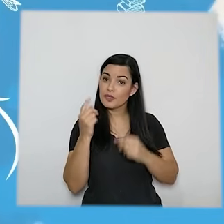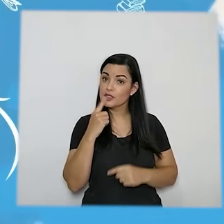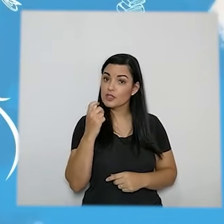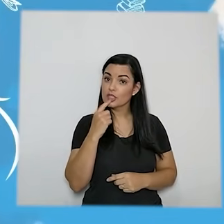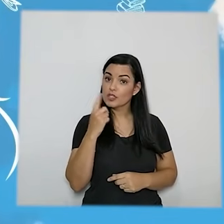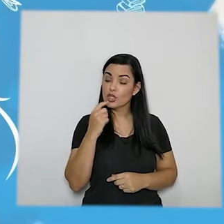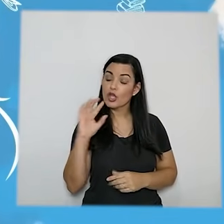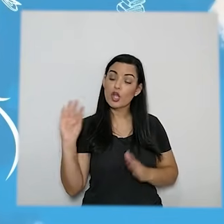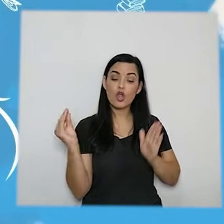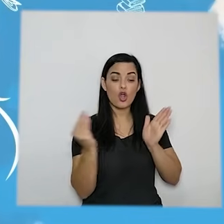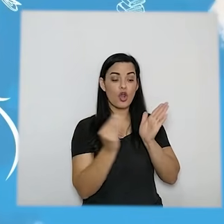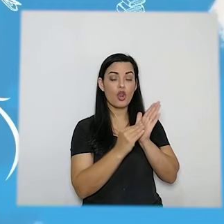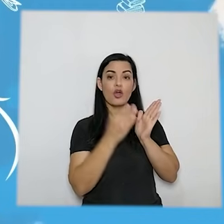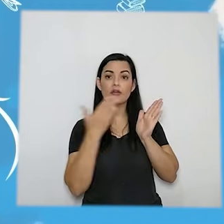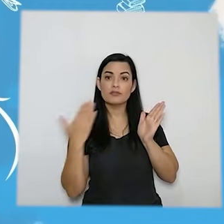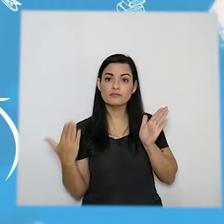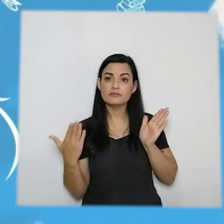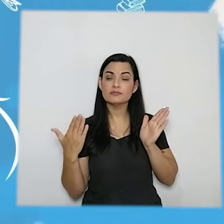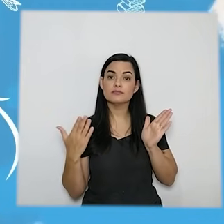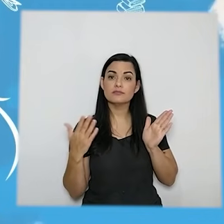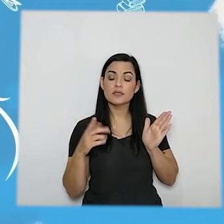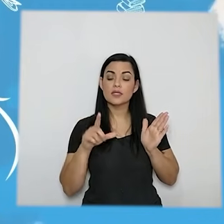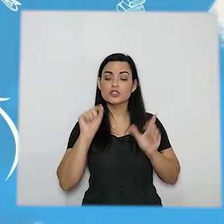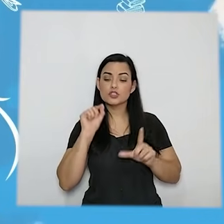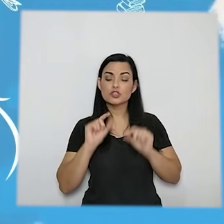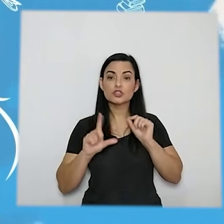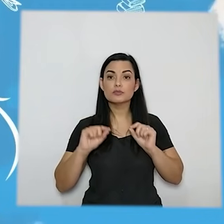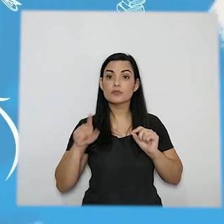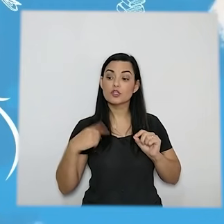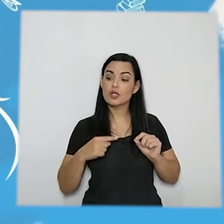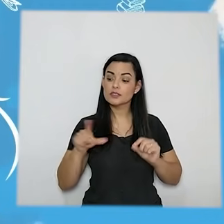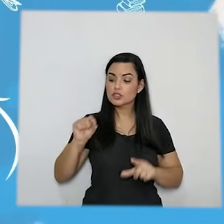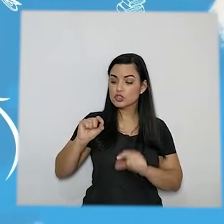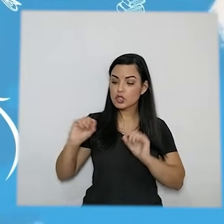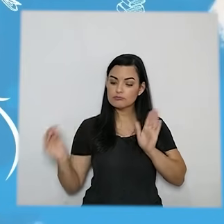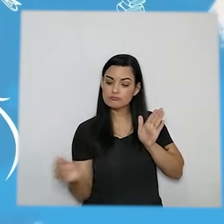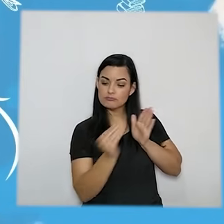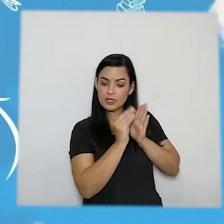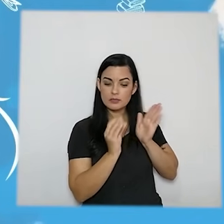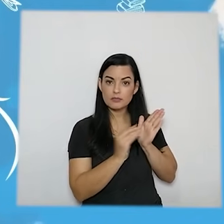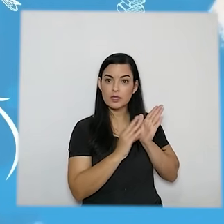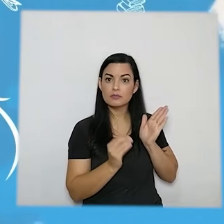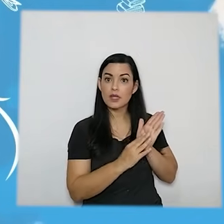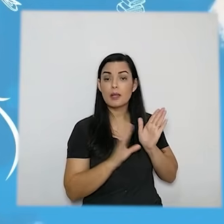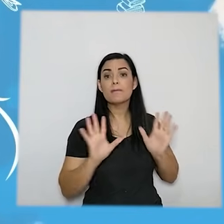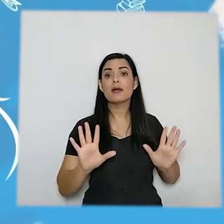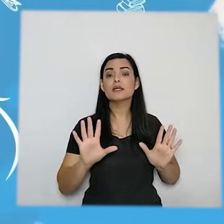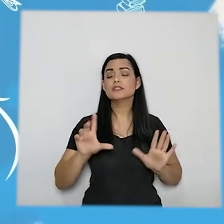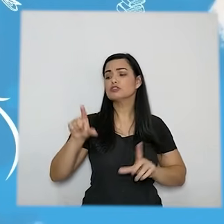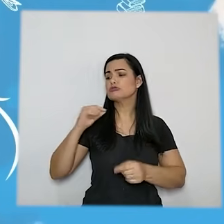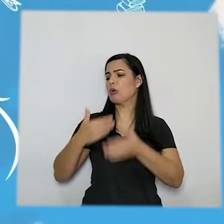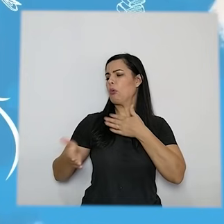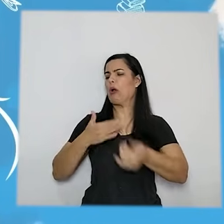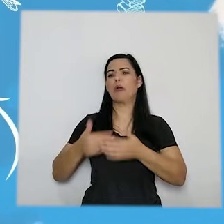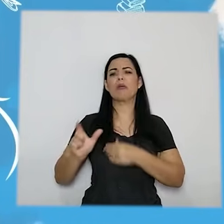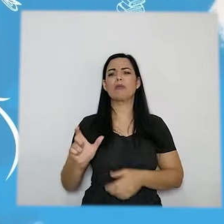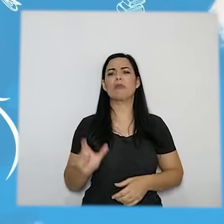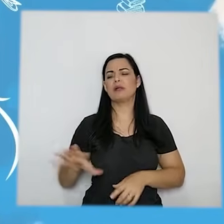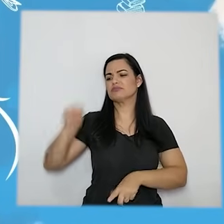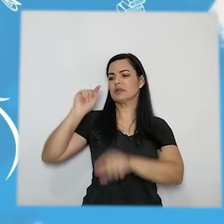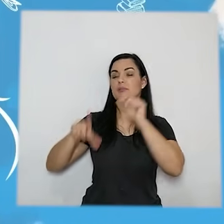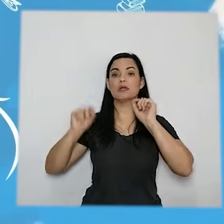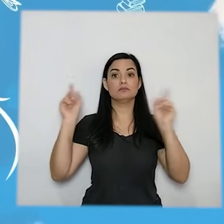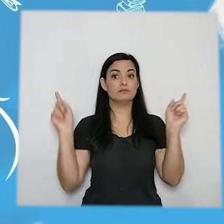algumas opções para nós preenchermos. Só que não adianta escolhermos qualquer